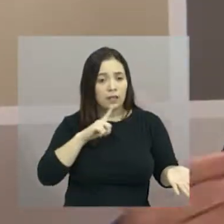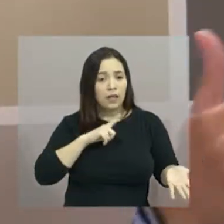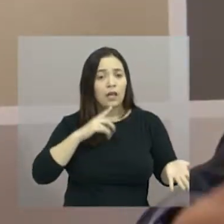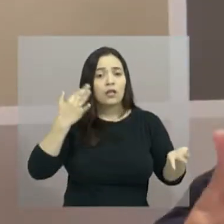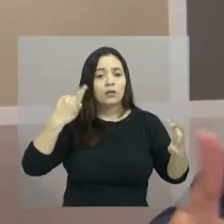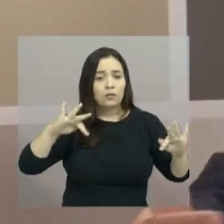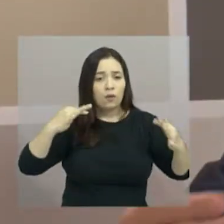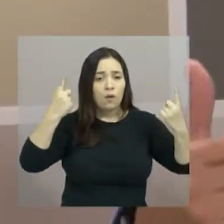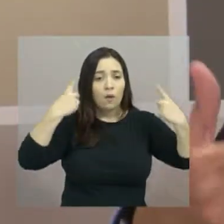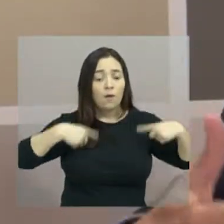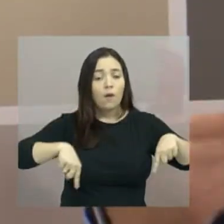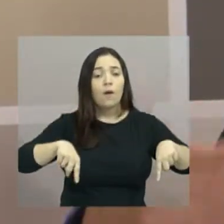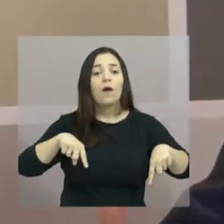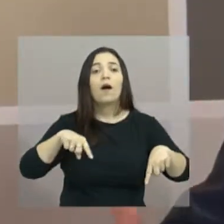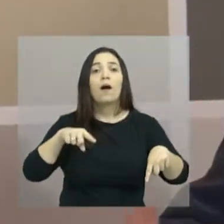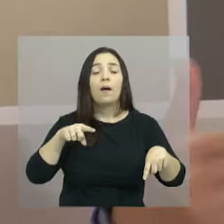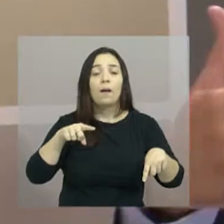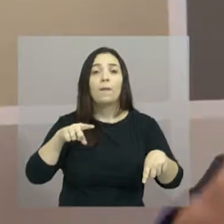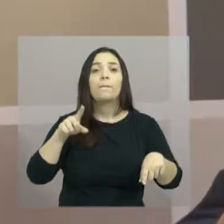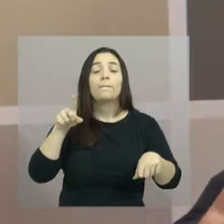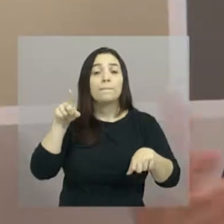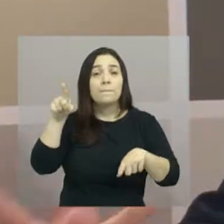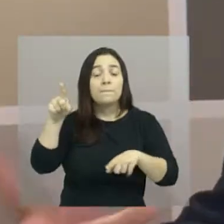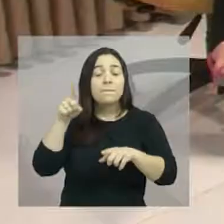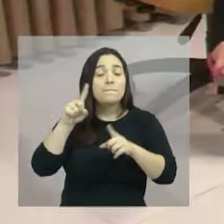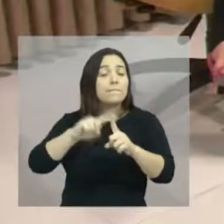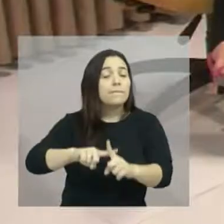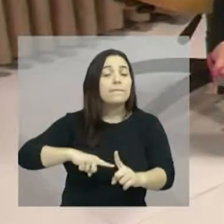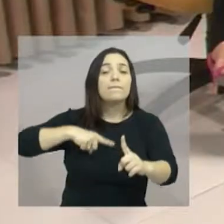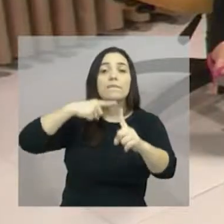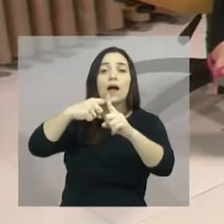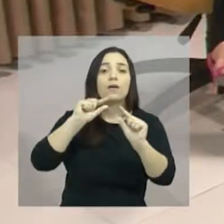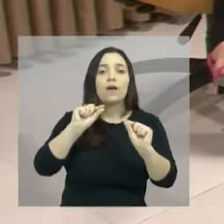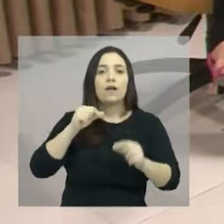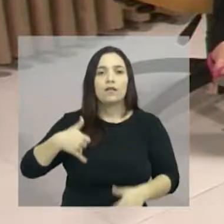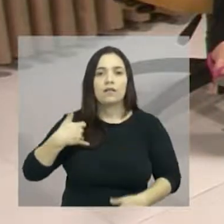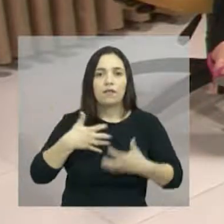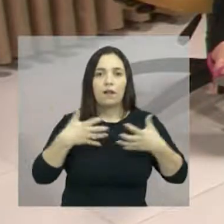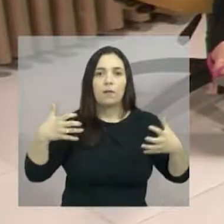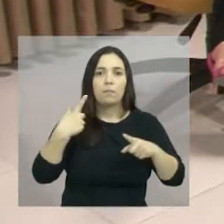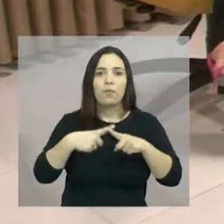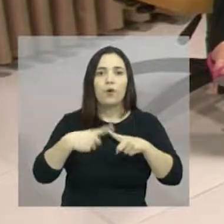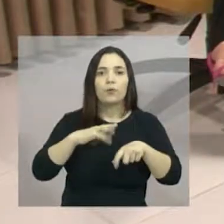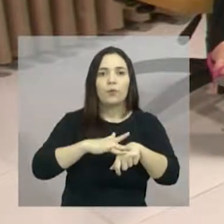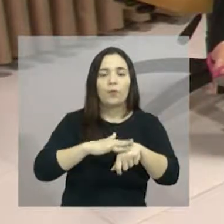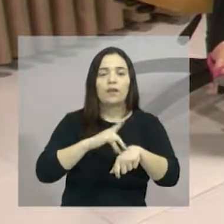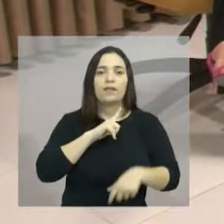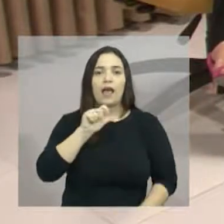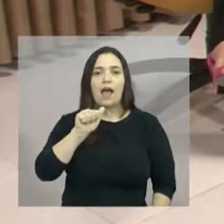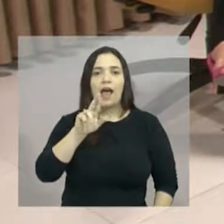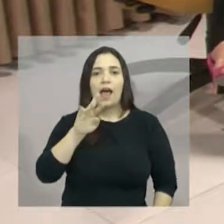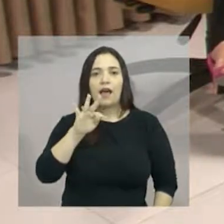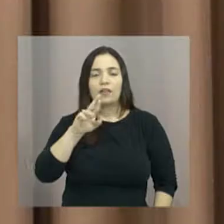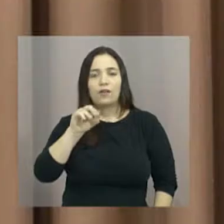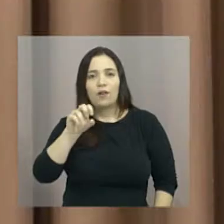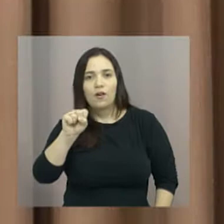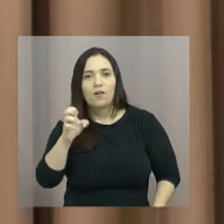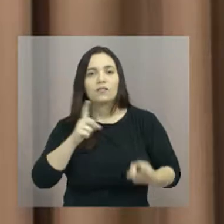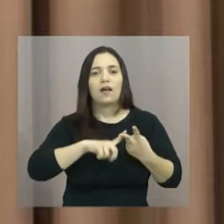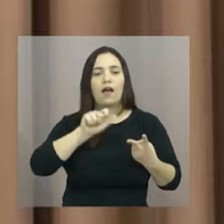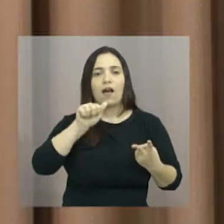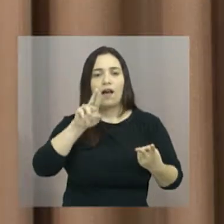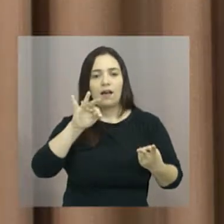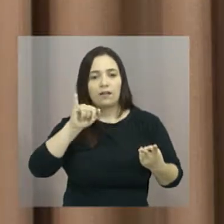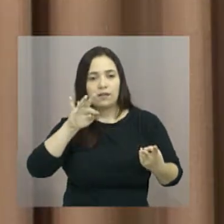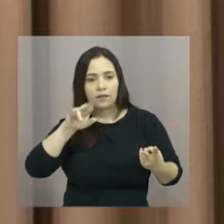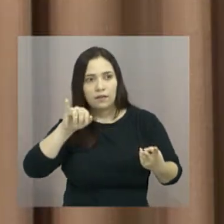velhos, infelizmente, com a cronificação, se tiver artrite, se tiver artrose, só piora. As duas somadas, é complicado. Então, diante desse cenário,